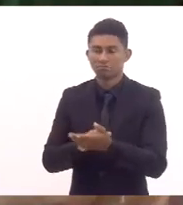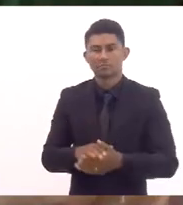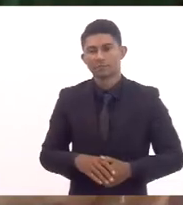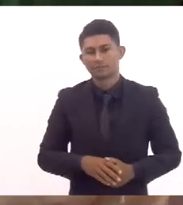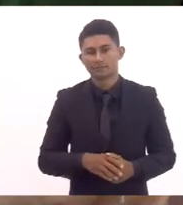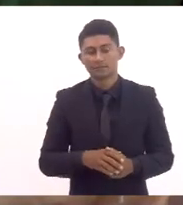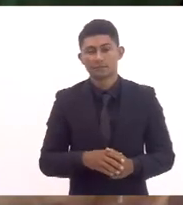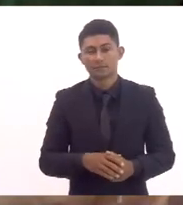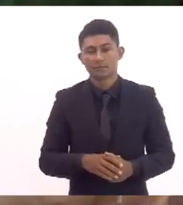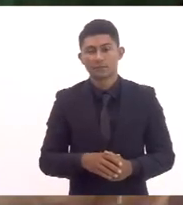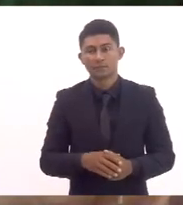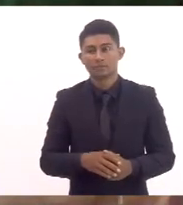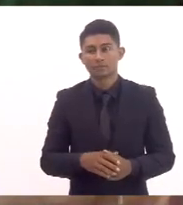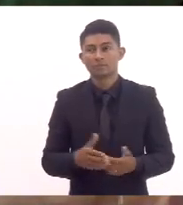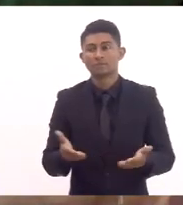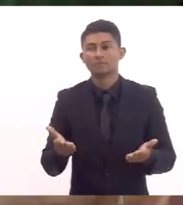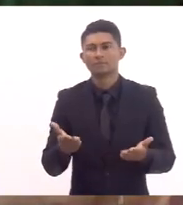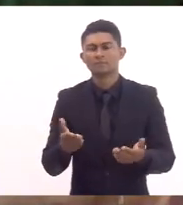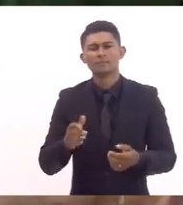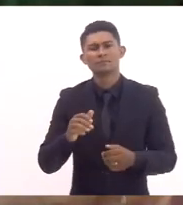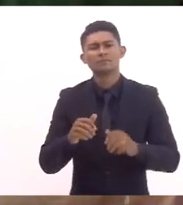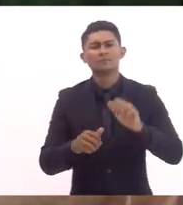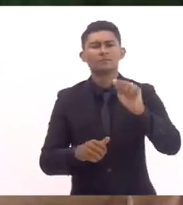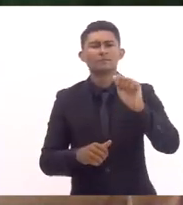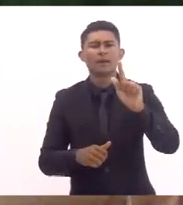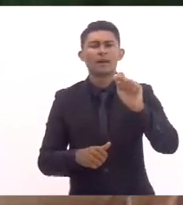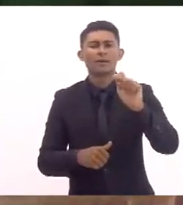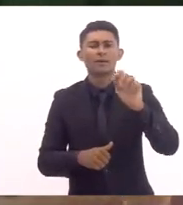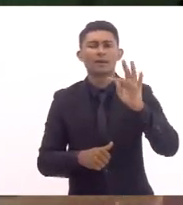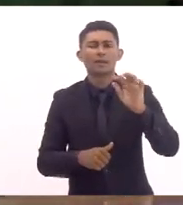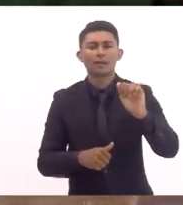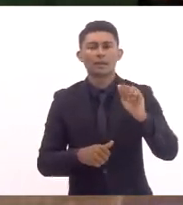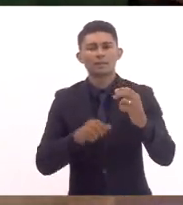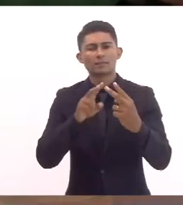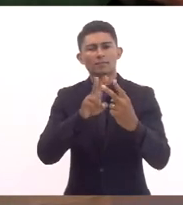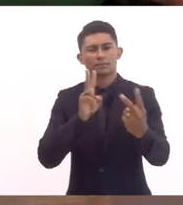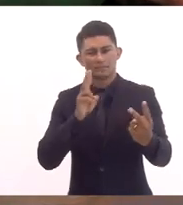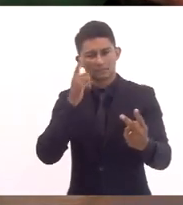agora água até que tava online com a gente né